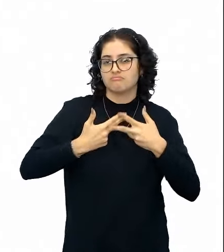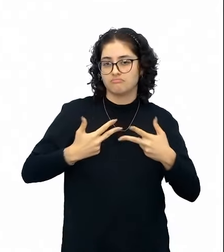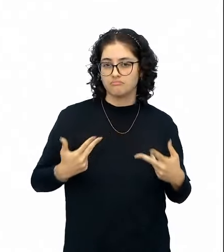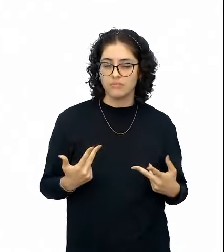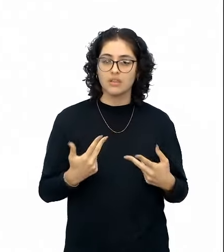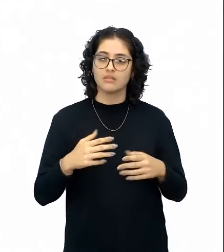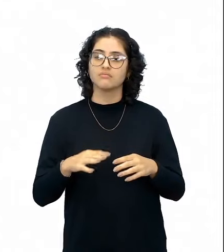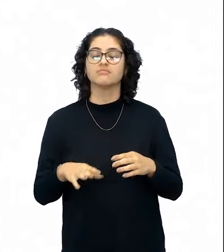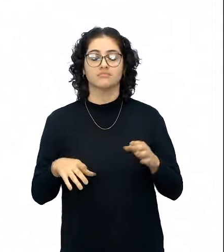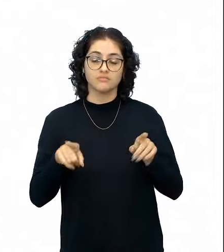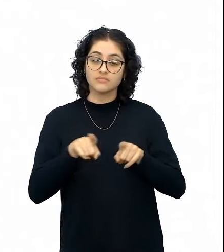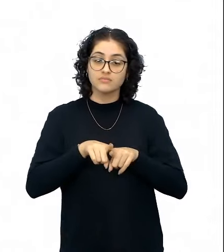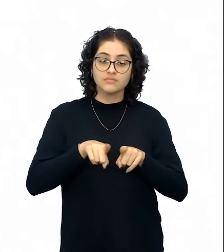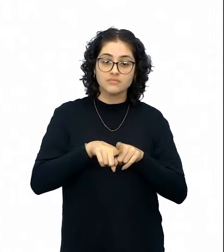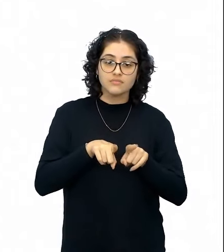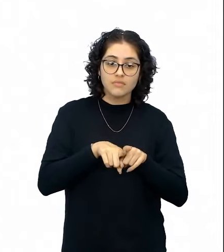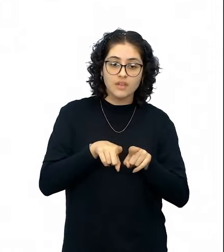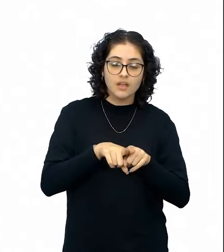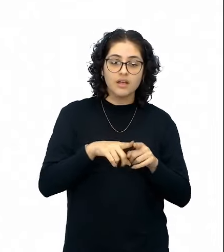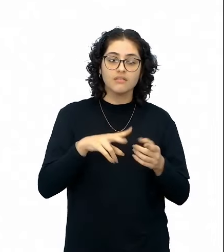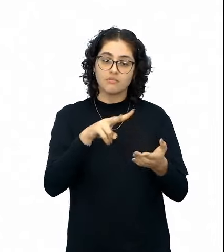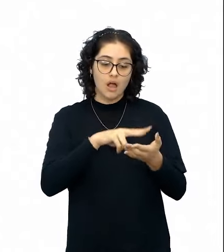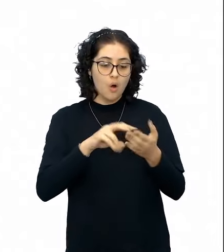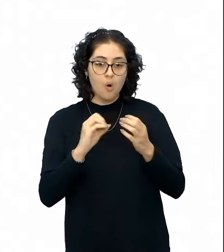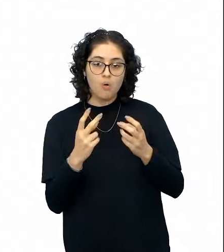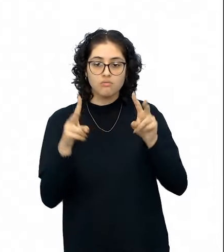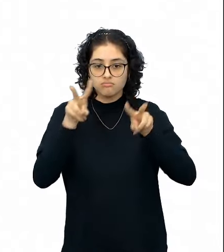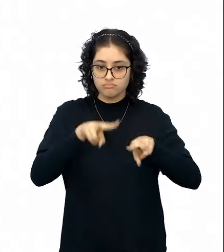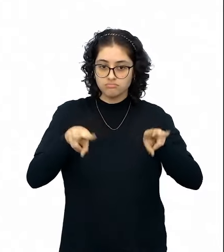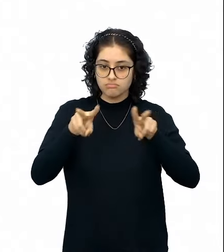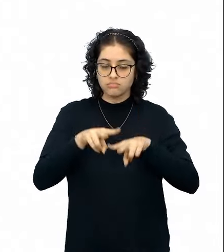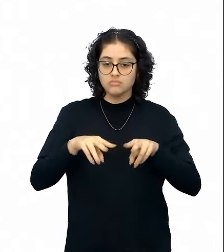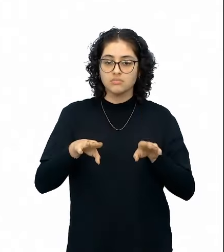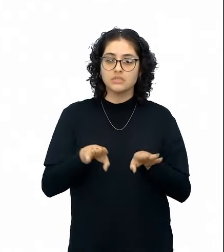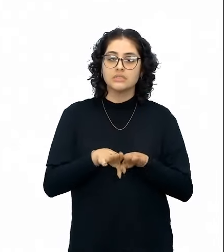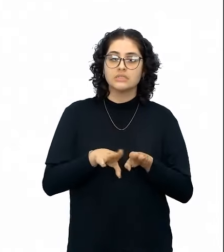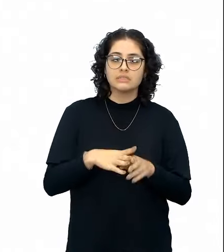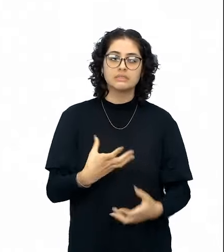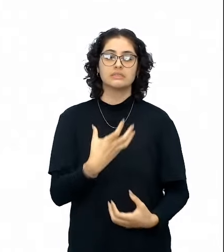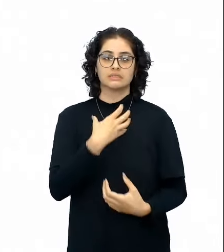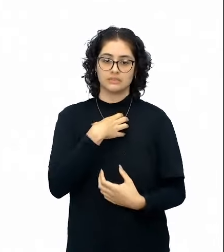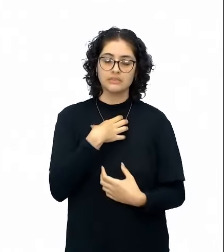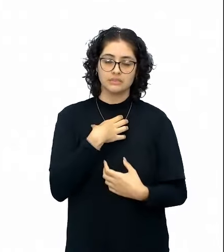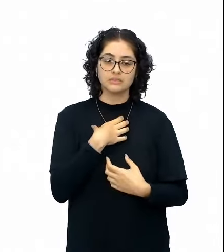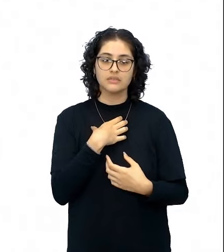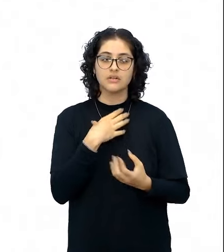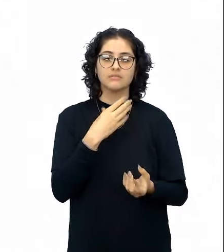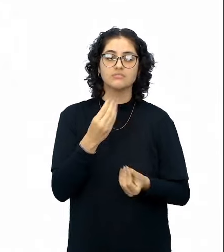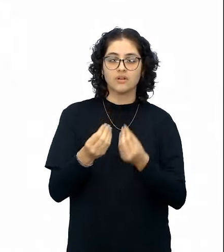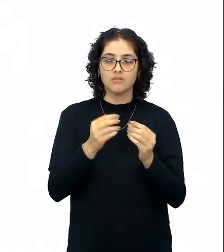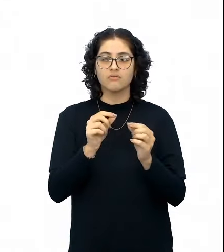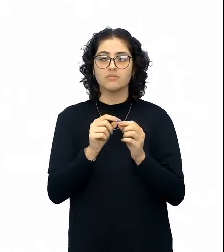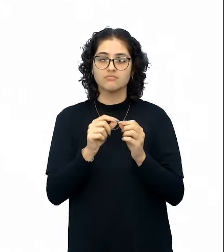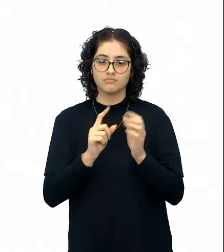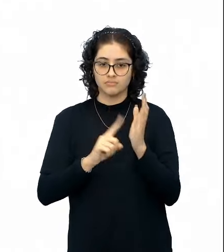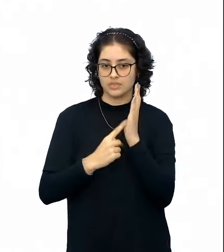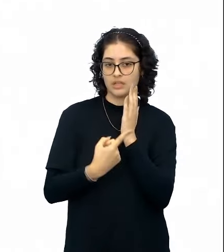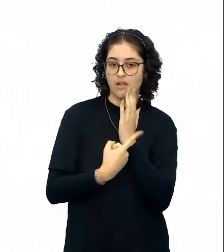dos elementos verbais, mas também dos não verbais, e a criação de efeitos de sentido para a produção de tirinhas e